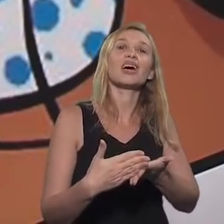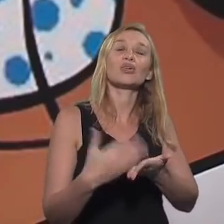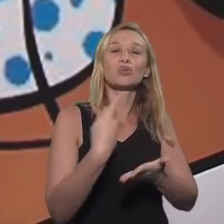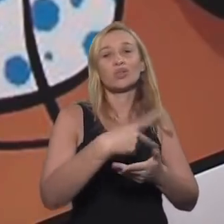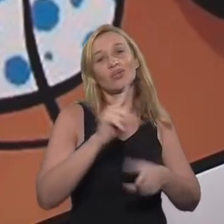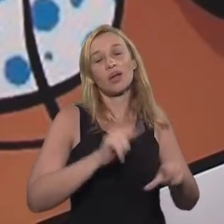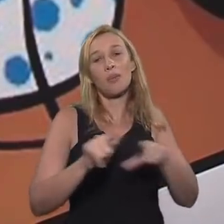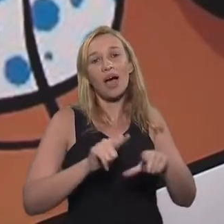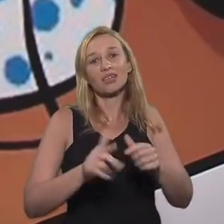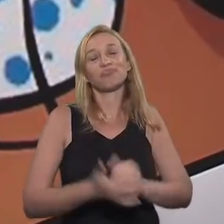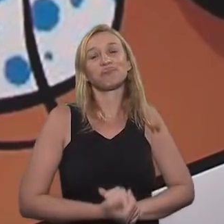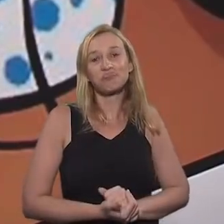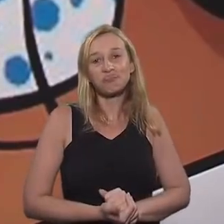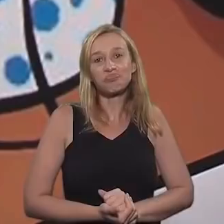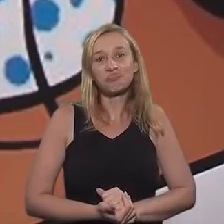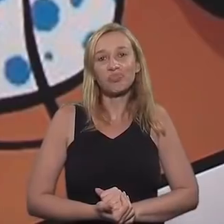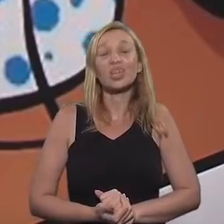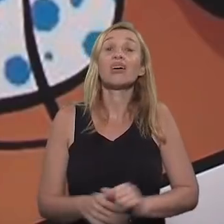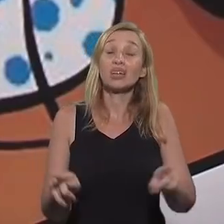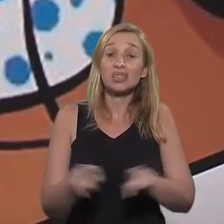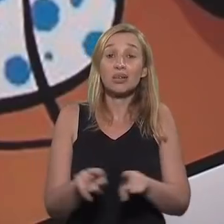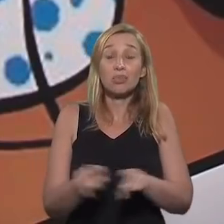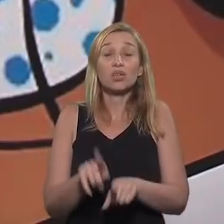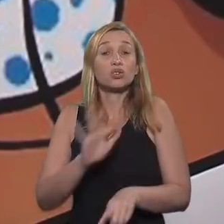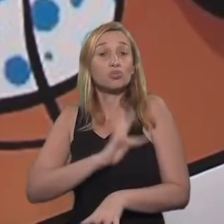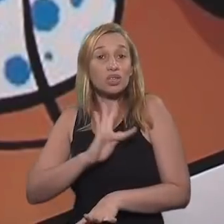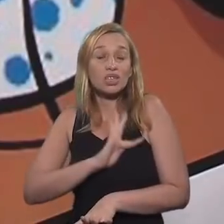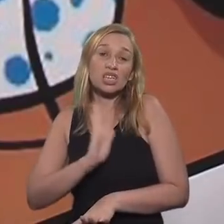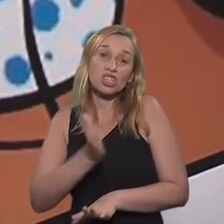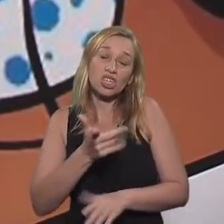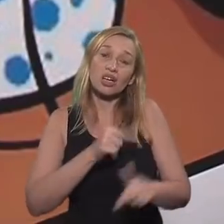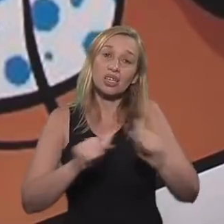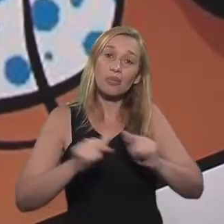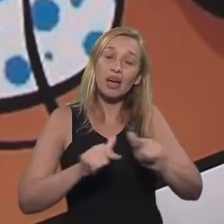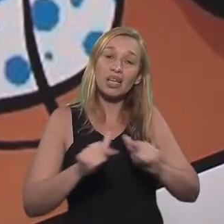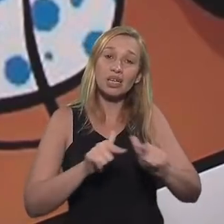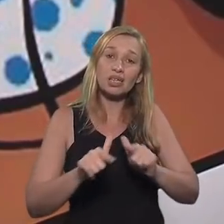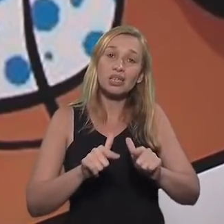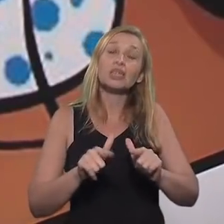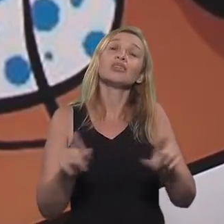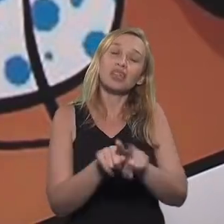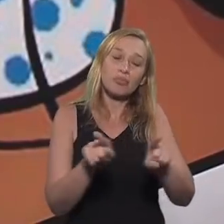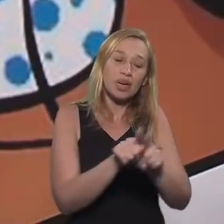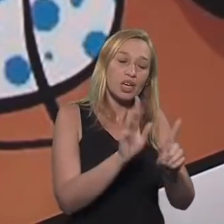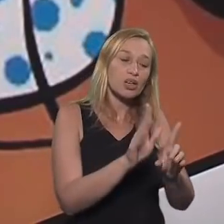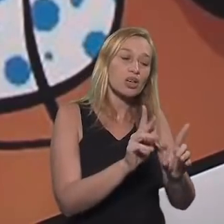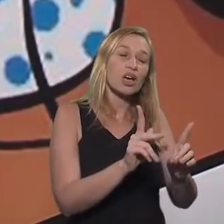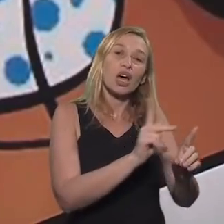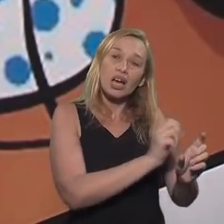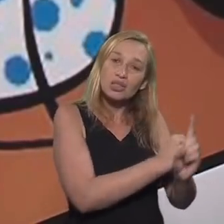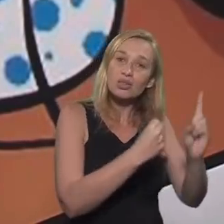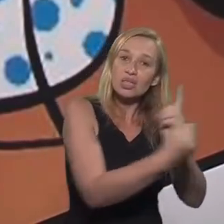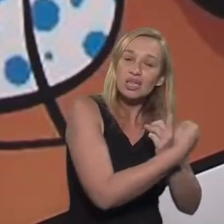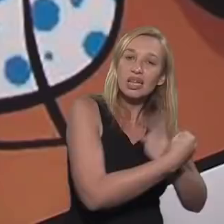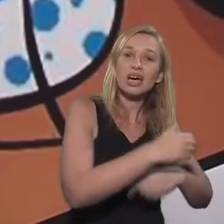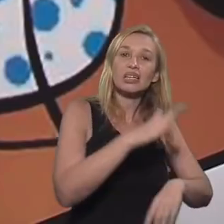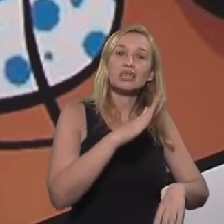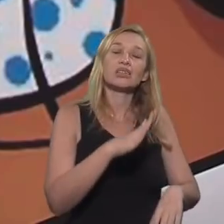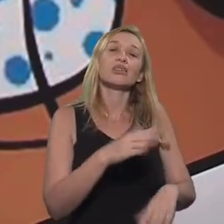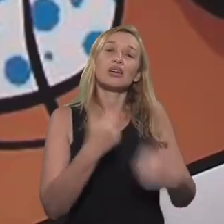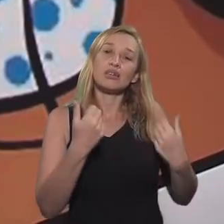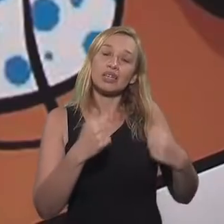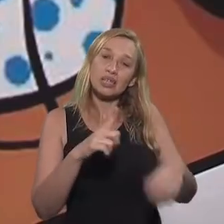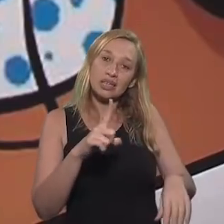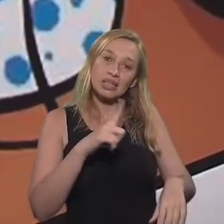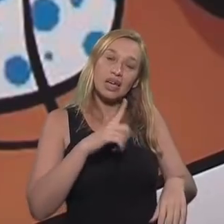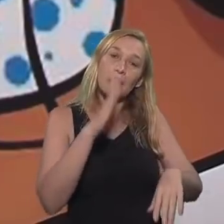né, nesse concurso público, como também para os policiais que já estão na ativa, né, e para a população, que vai ter